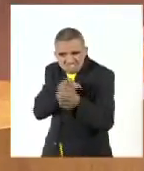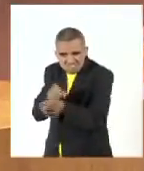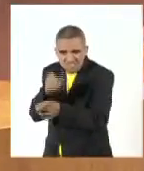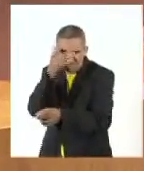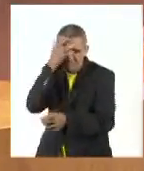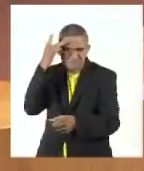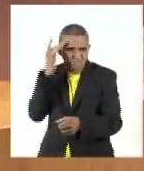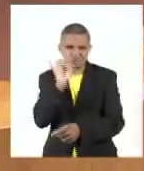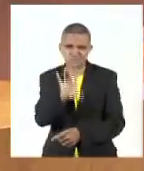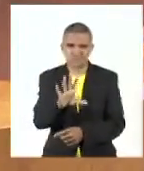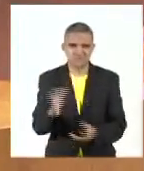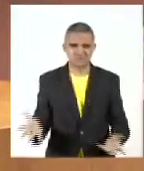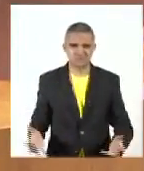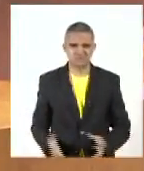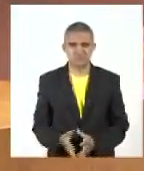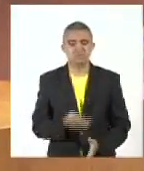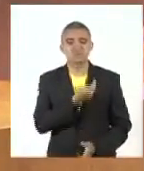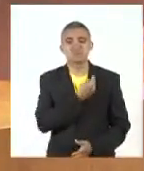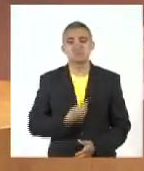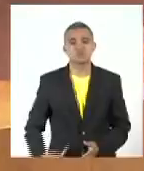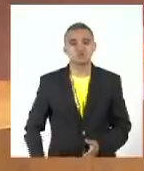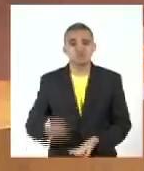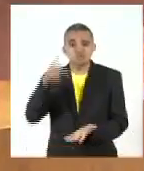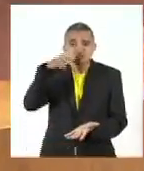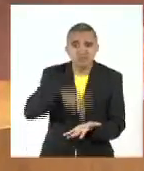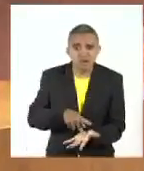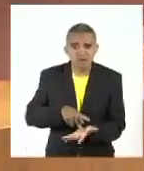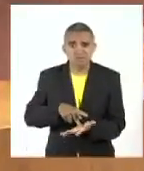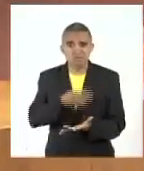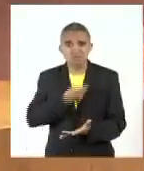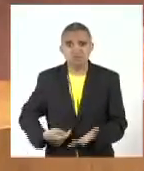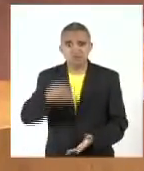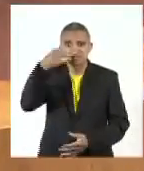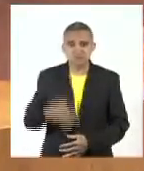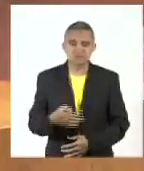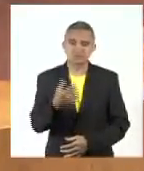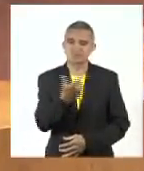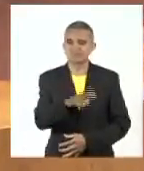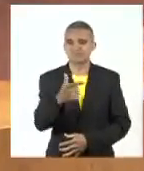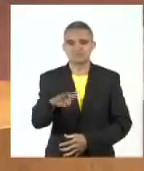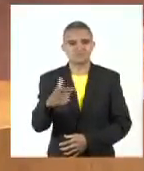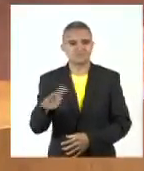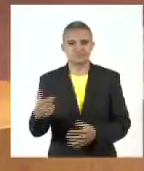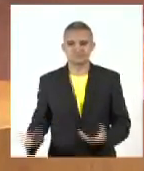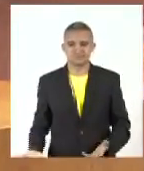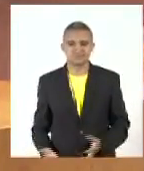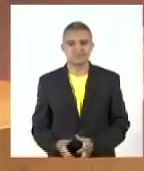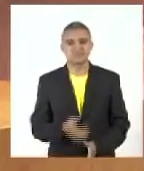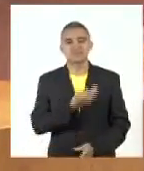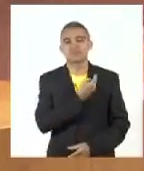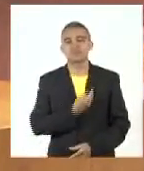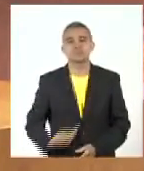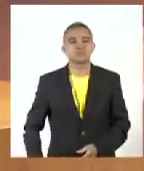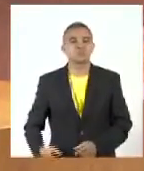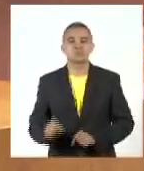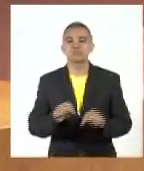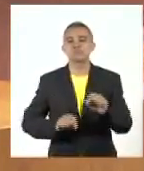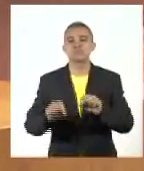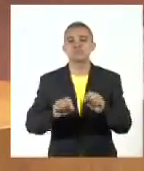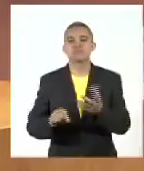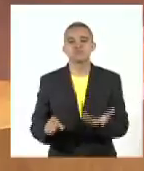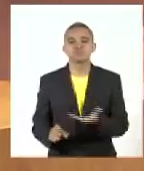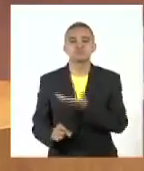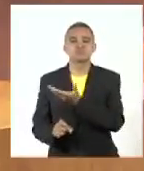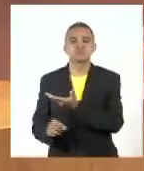Um governo que não existe. Um governo que não faz nada que